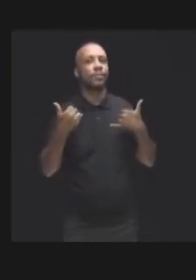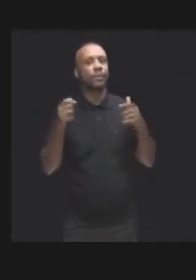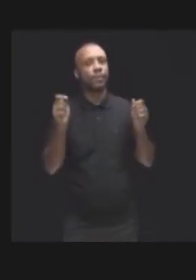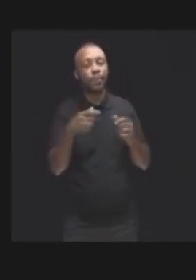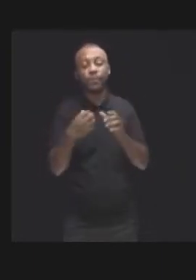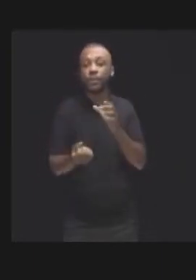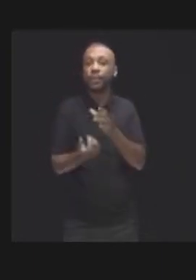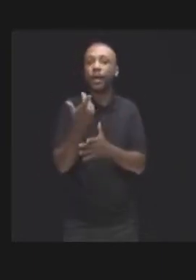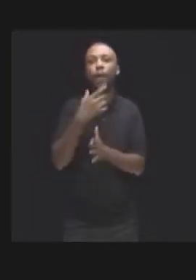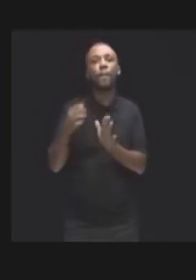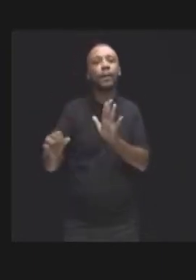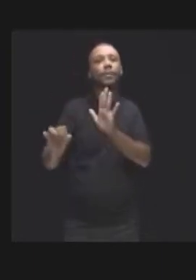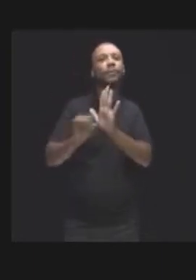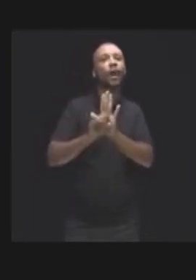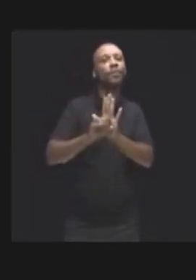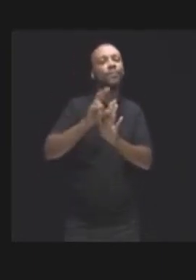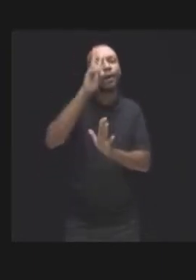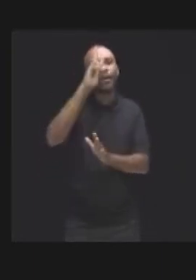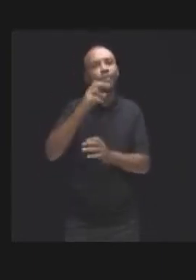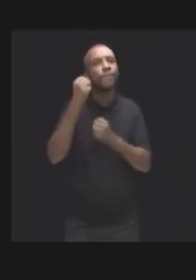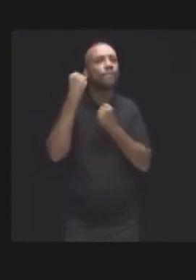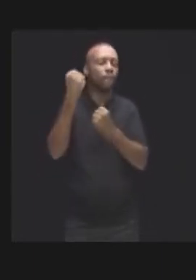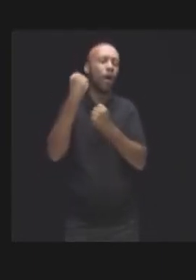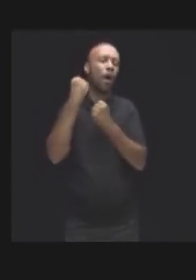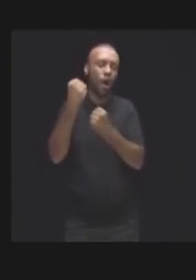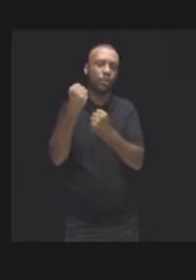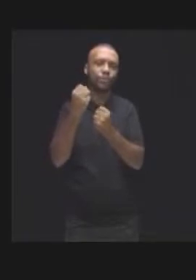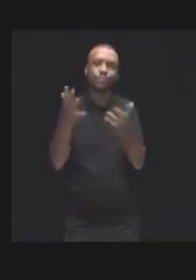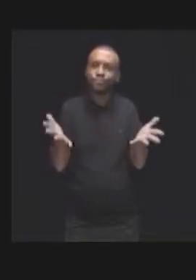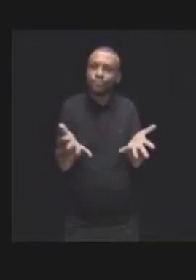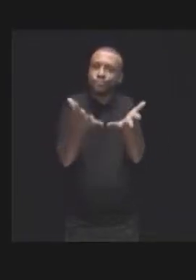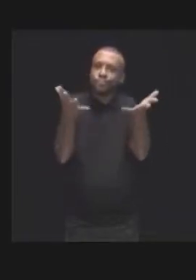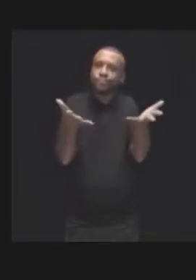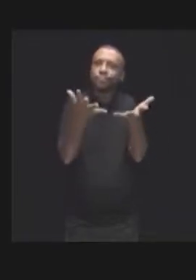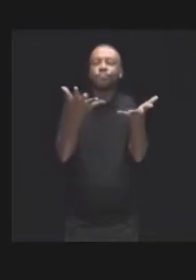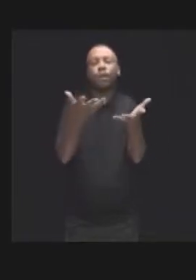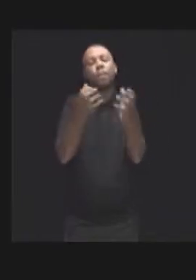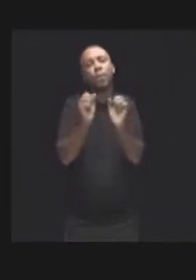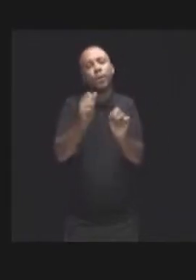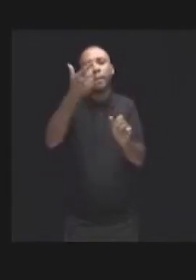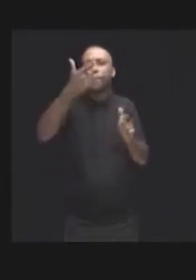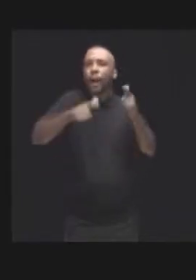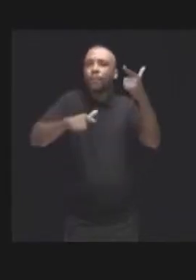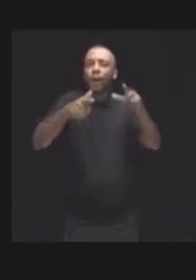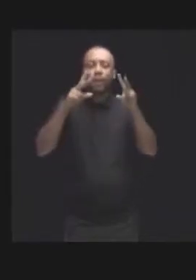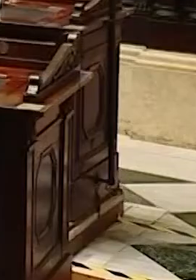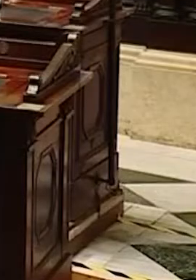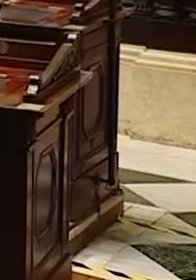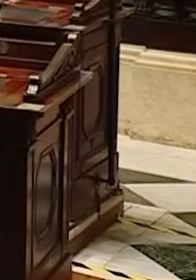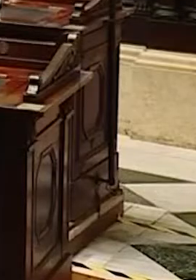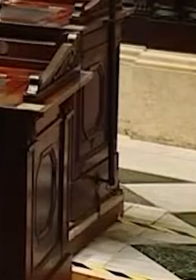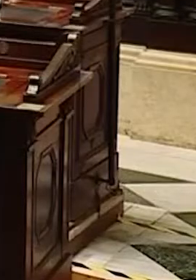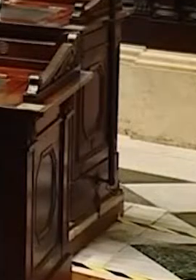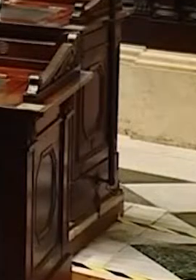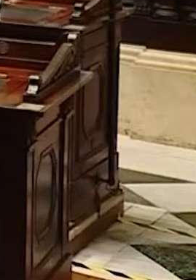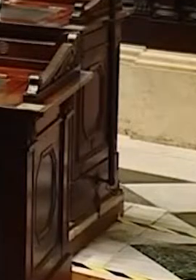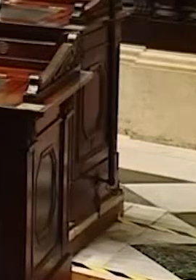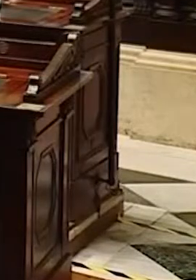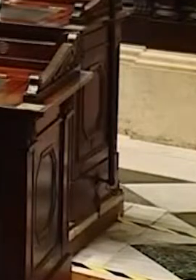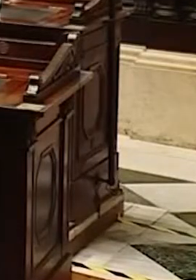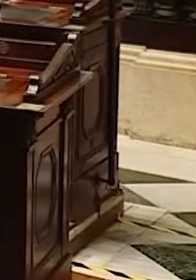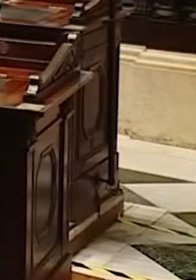uma identidade muito mais forte, fazendo com que ele seja mais reconhecido e mais valorizado por todos. Outros